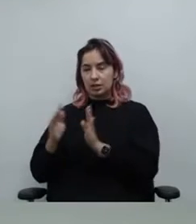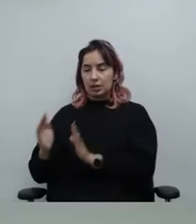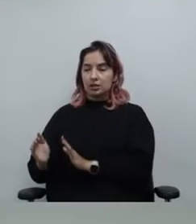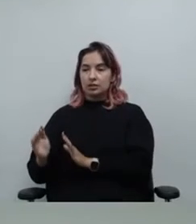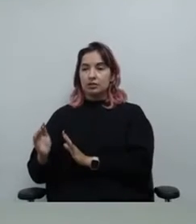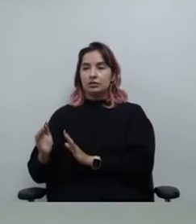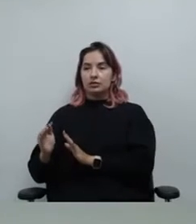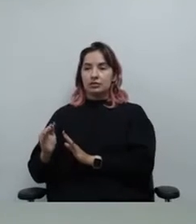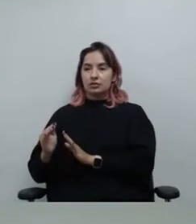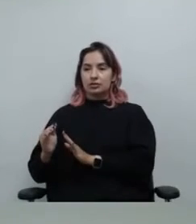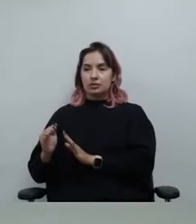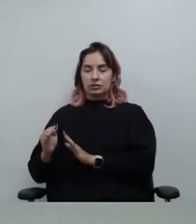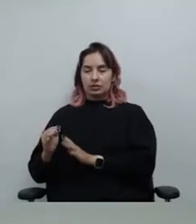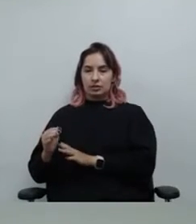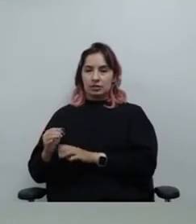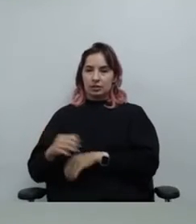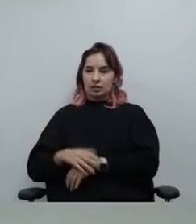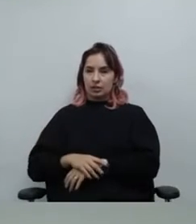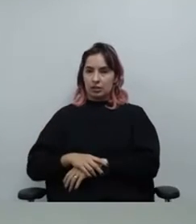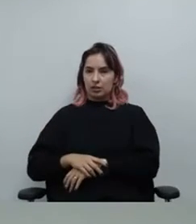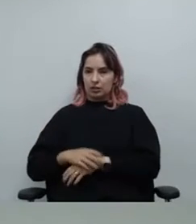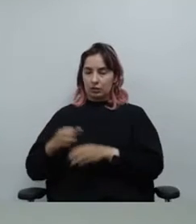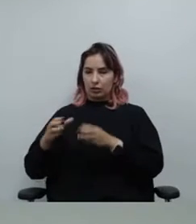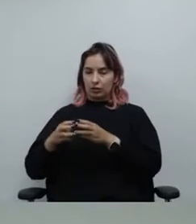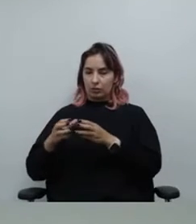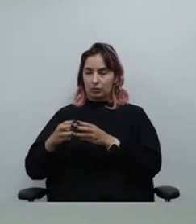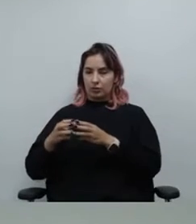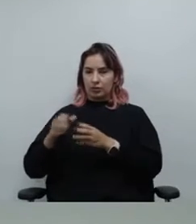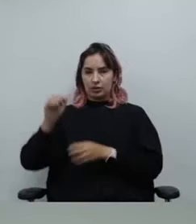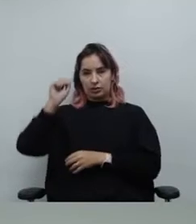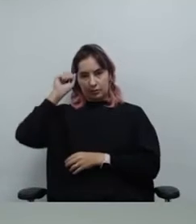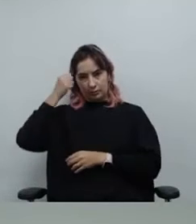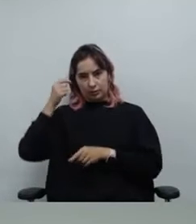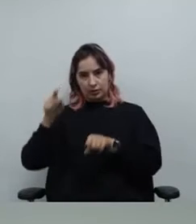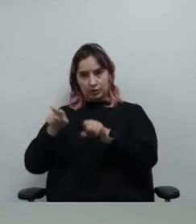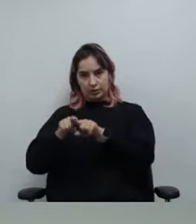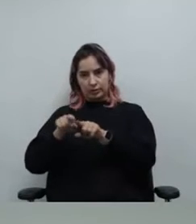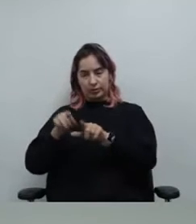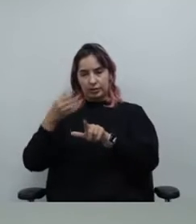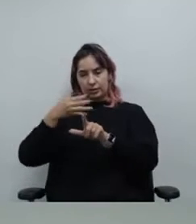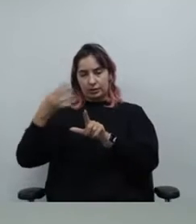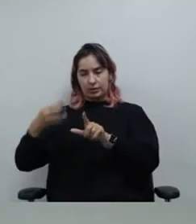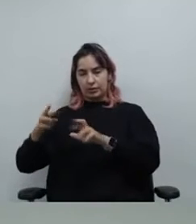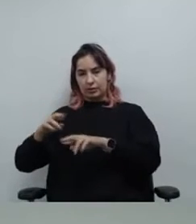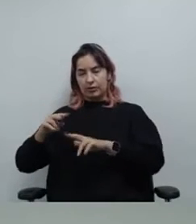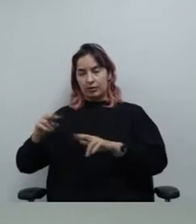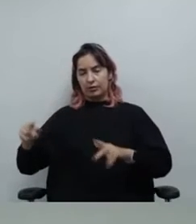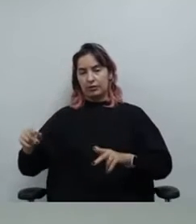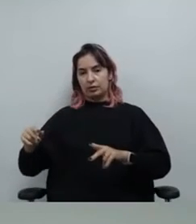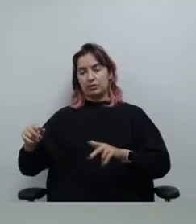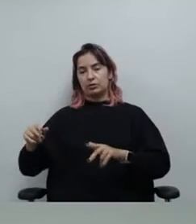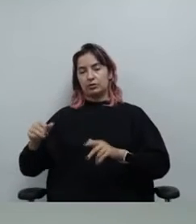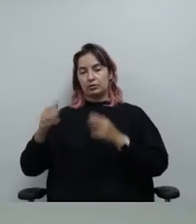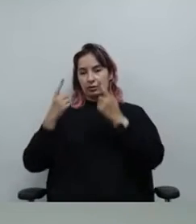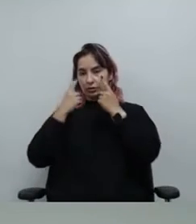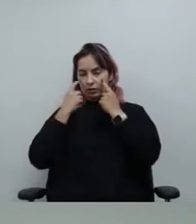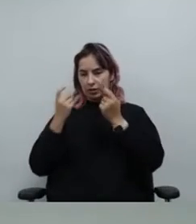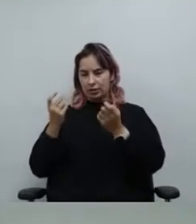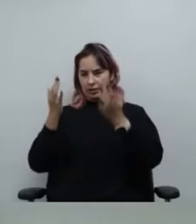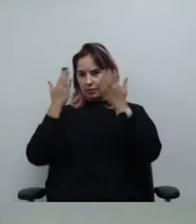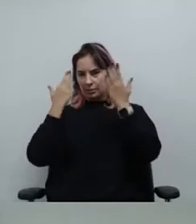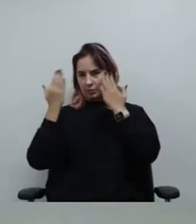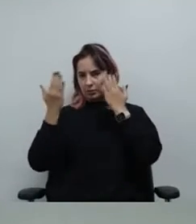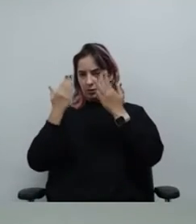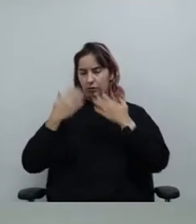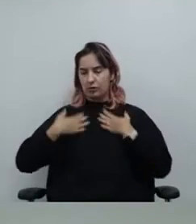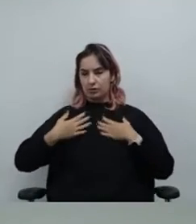a autoexposição da comunidade negra e LGBTQIA+, a diversos tipos de violência, tanto psicológica